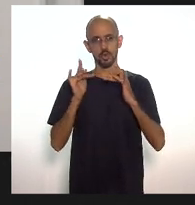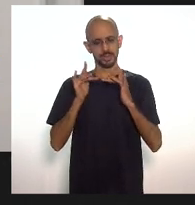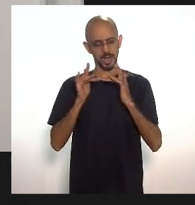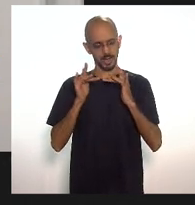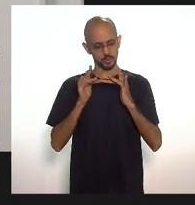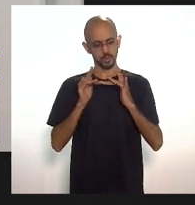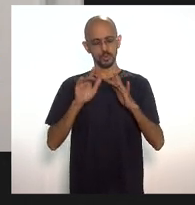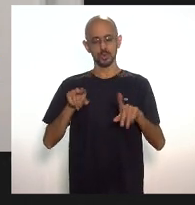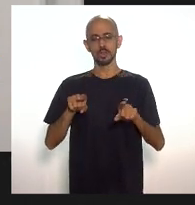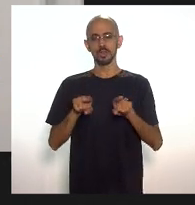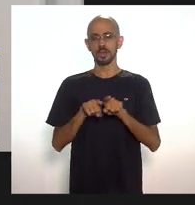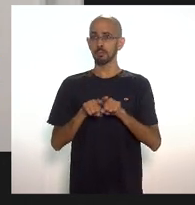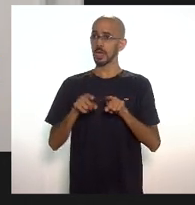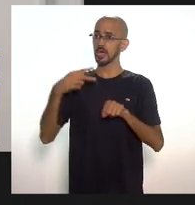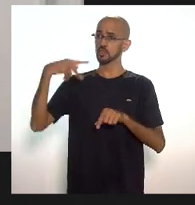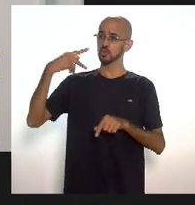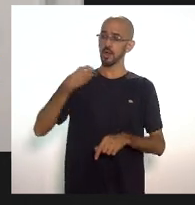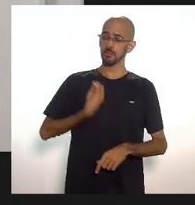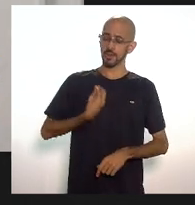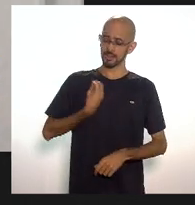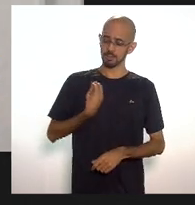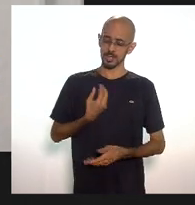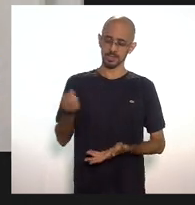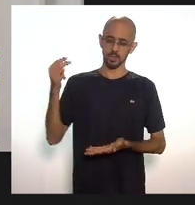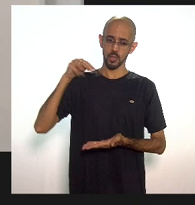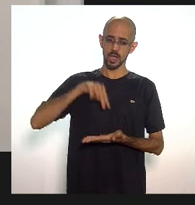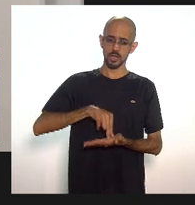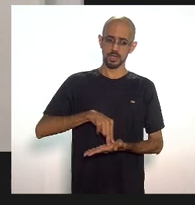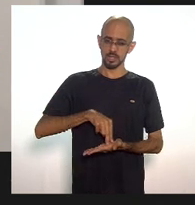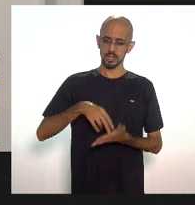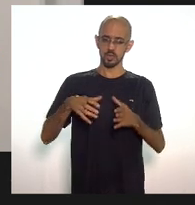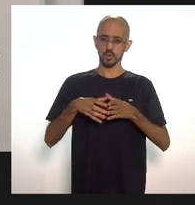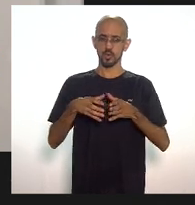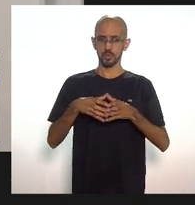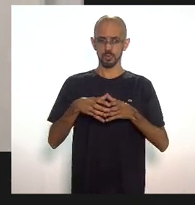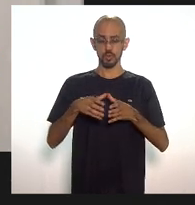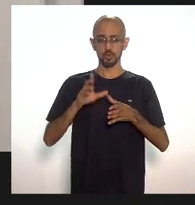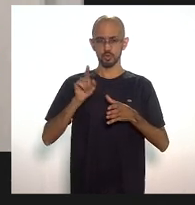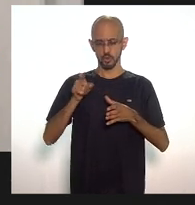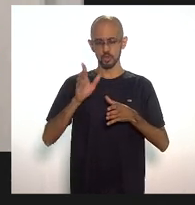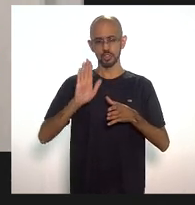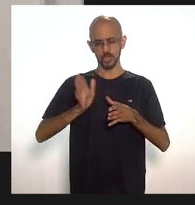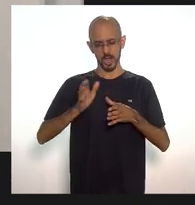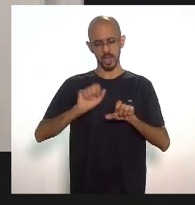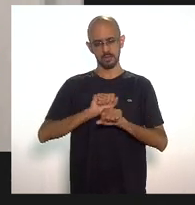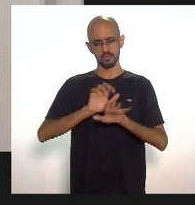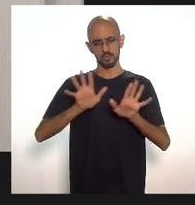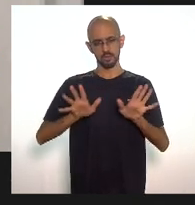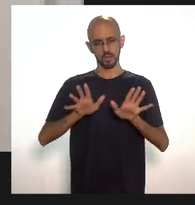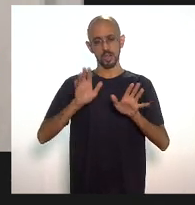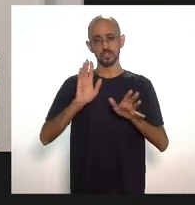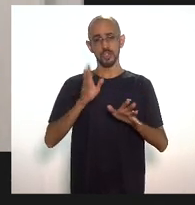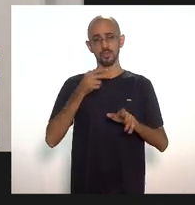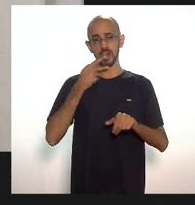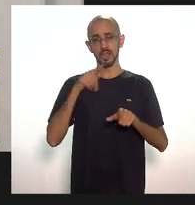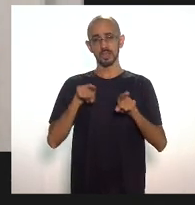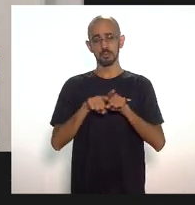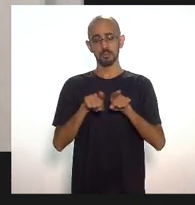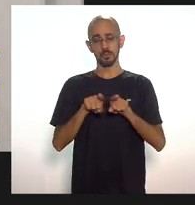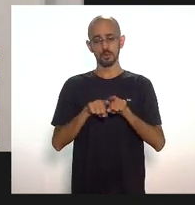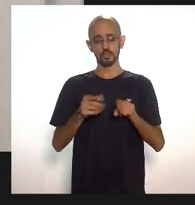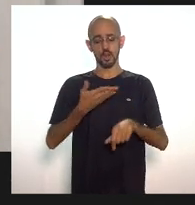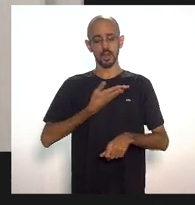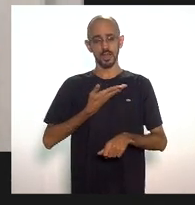e a sua participação, né, o senhor já esclareceu, e eu disse aos colegas que o objetivo da